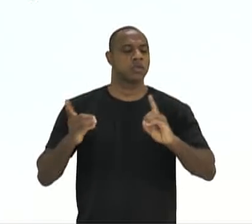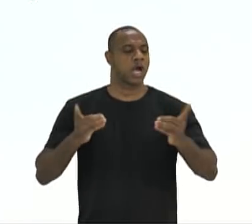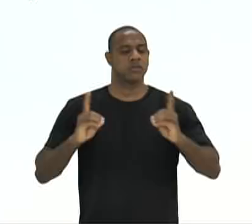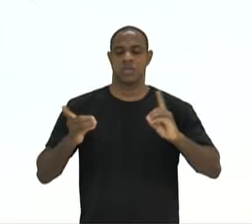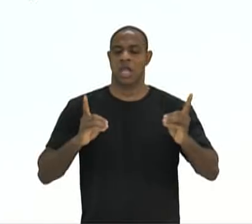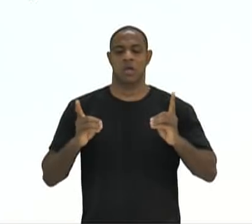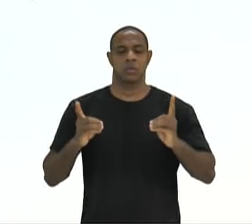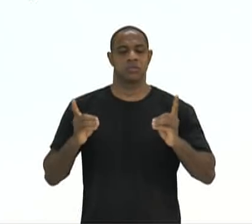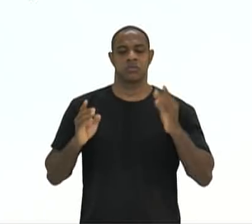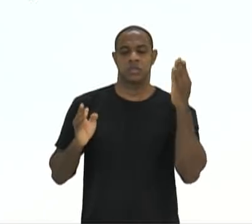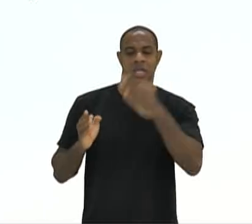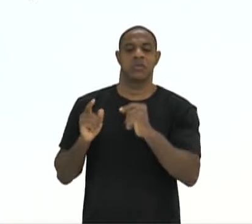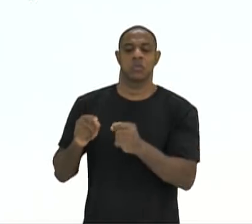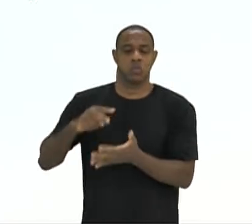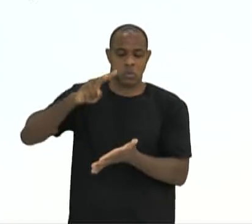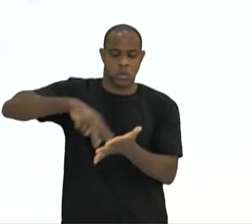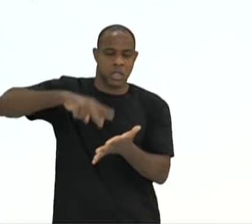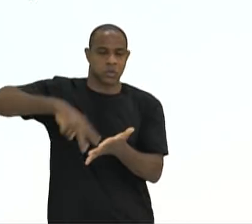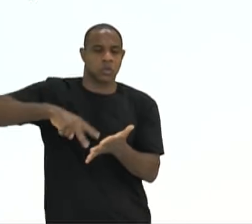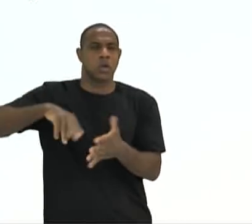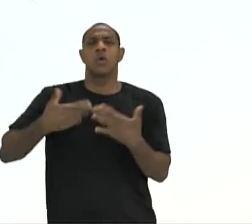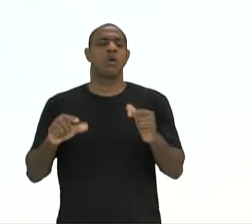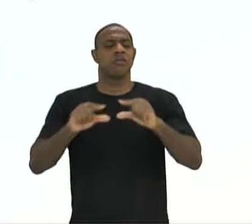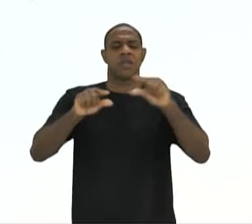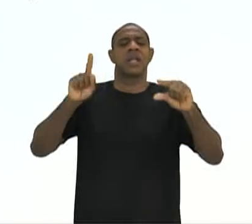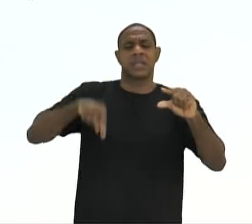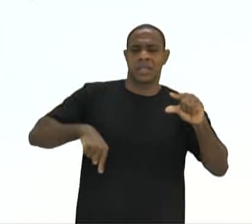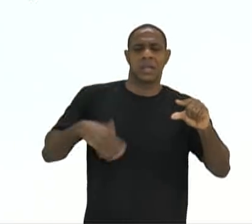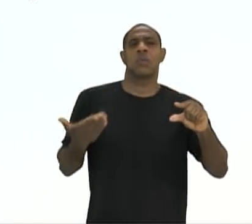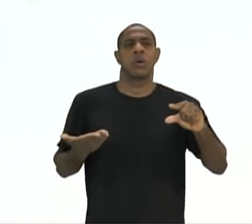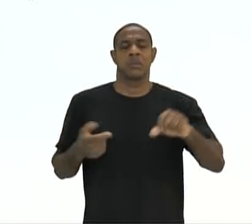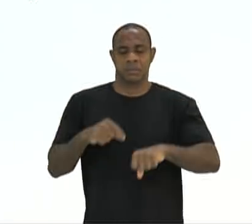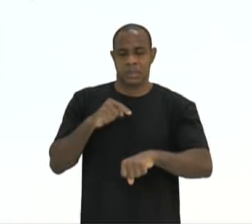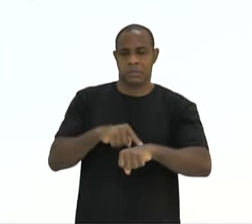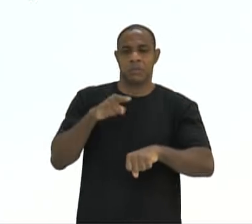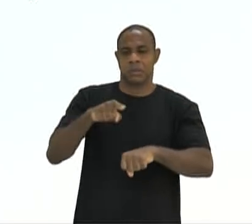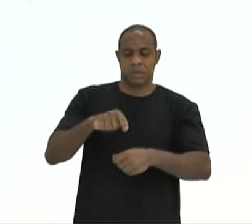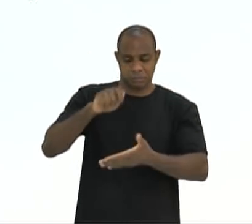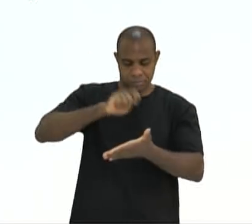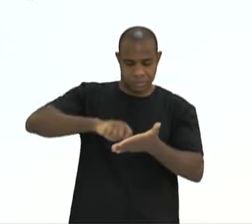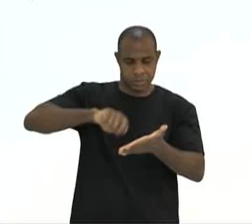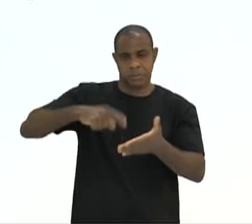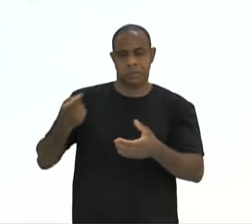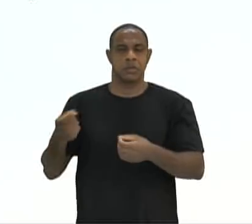frase será essa? Um tempo para vocês fazerem esse exercício.